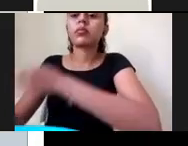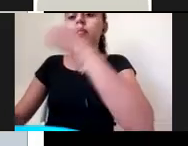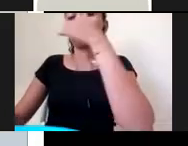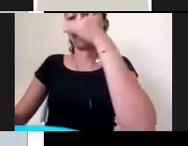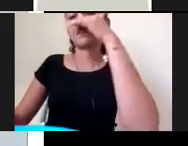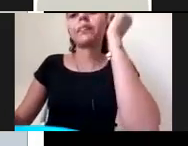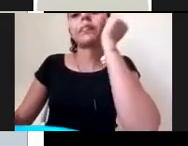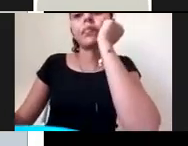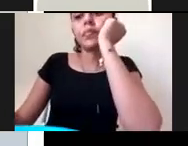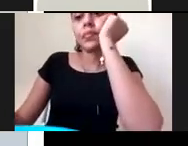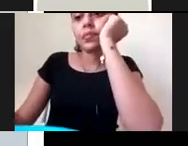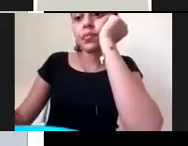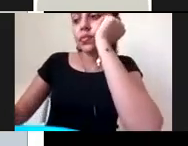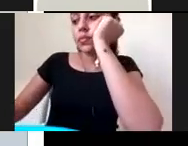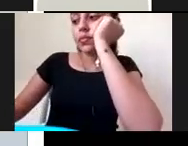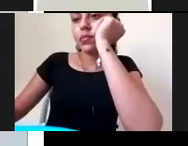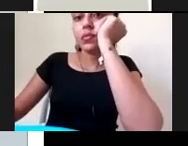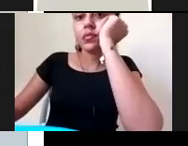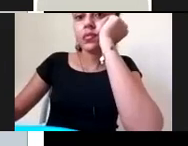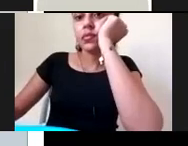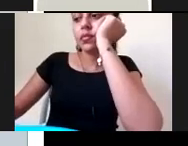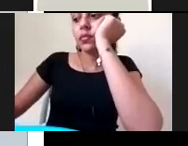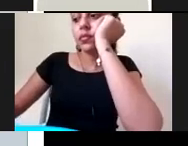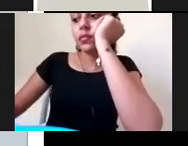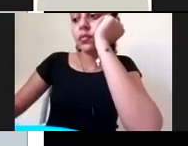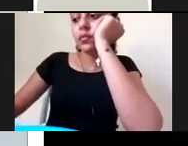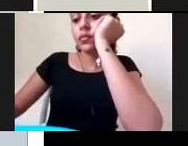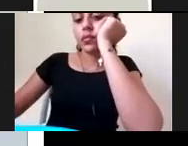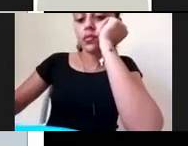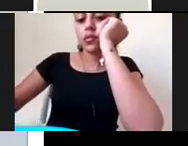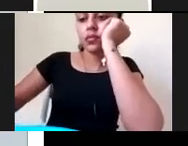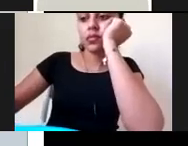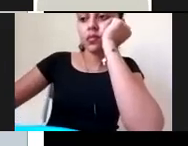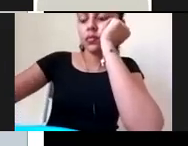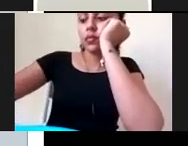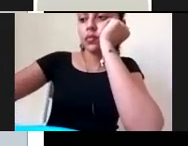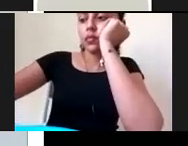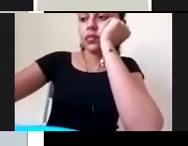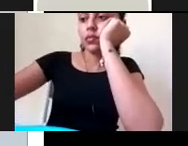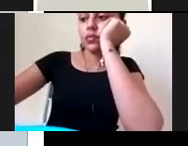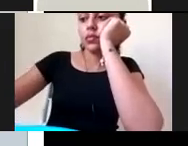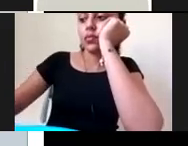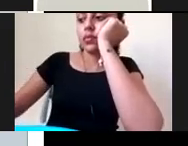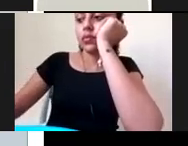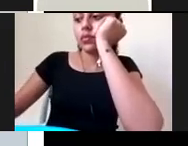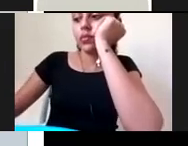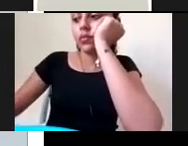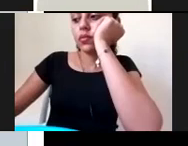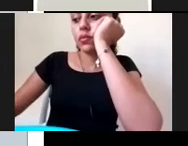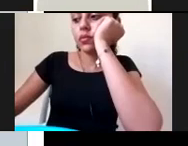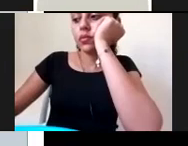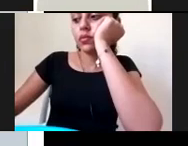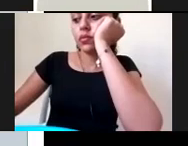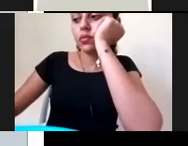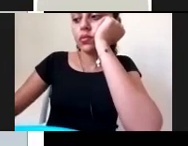pensa assim, meu Deus, isso tudo eu tenho que fazer, professora? Tem. Mas quando você tem